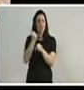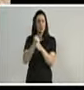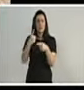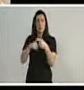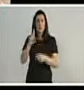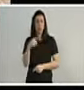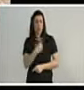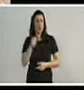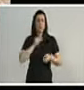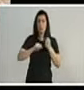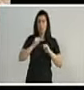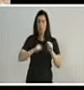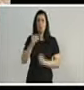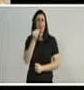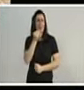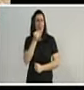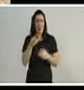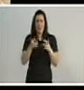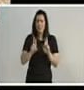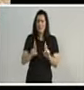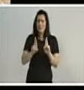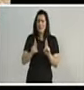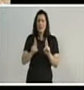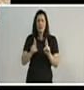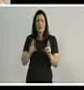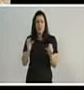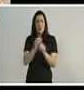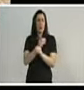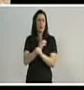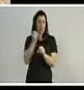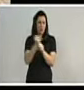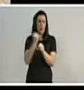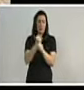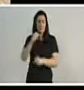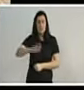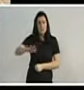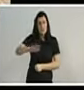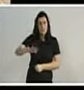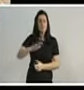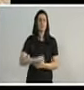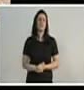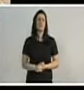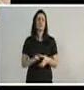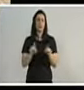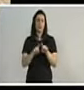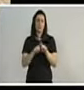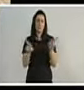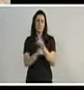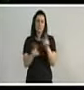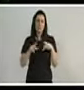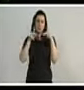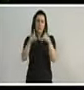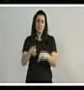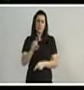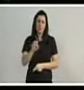ansiosamente obviamente esperando a conclusão dessa obra vereador beto tribess naquela região e também com relação ao ponto da bernardo